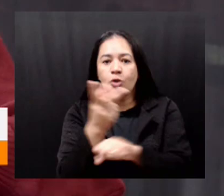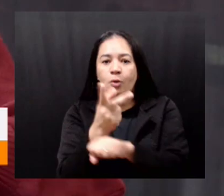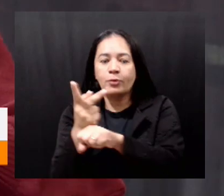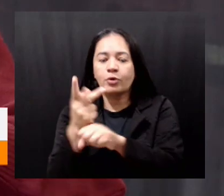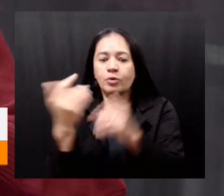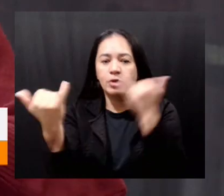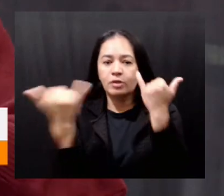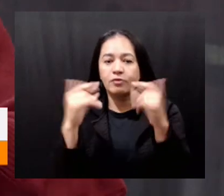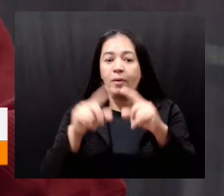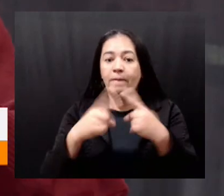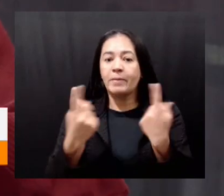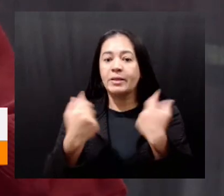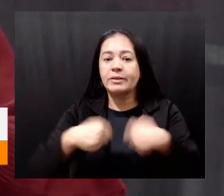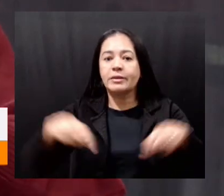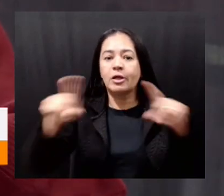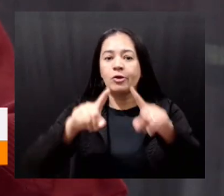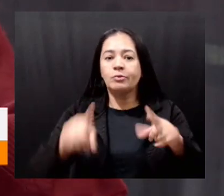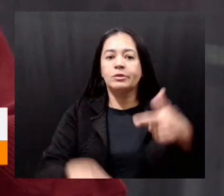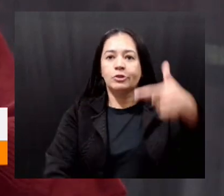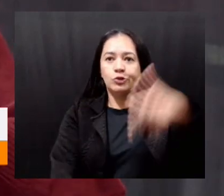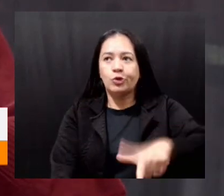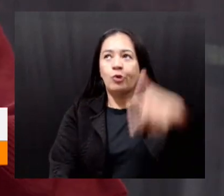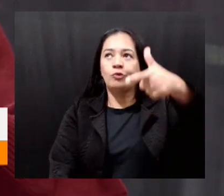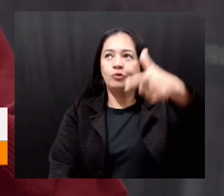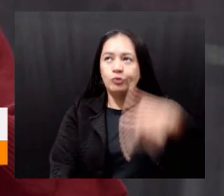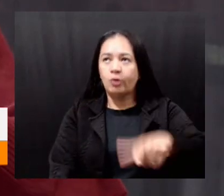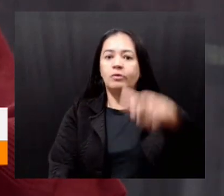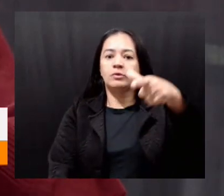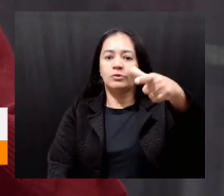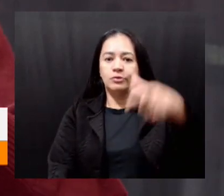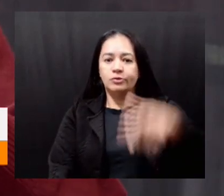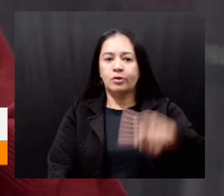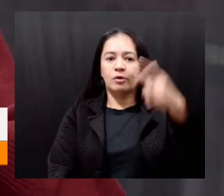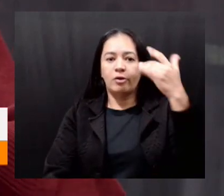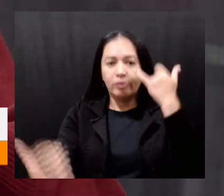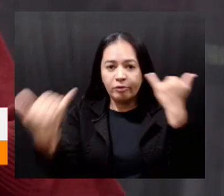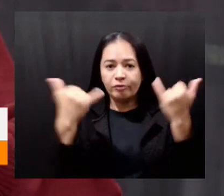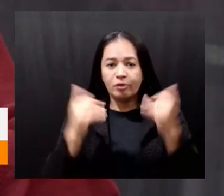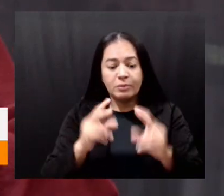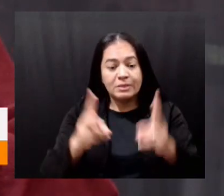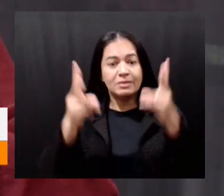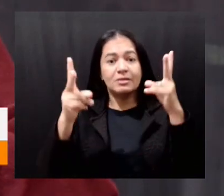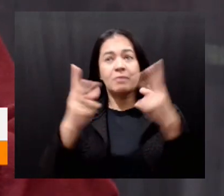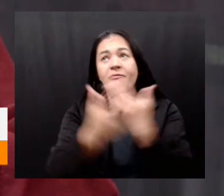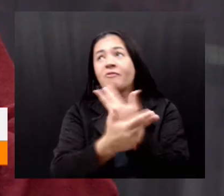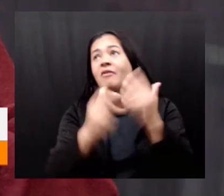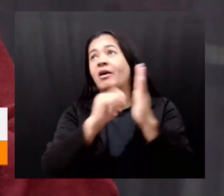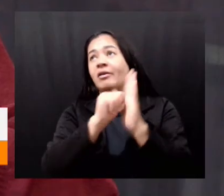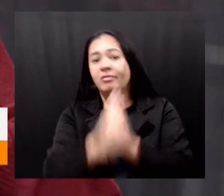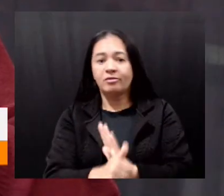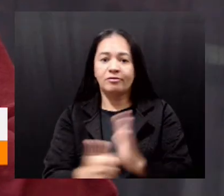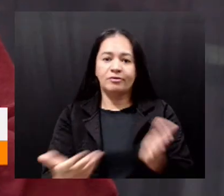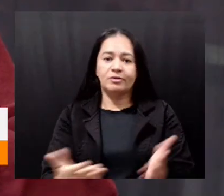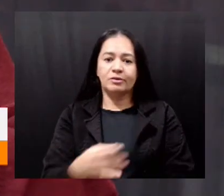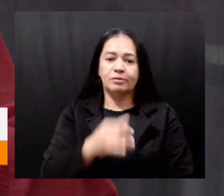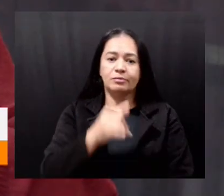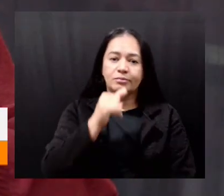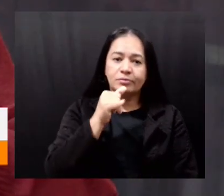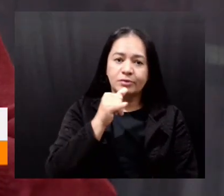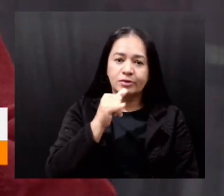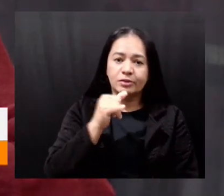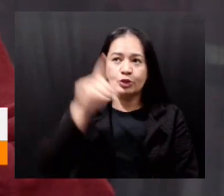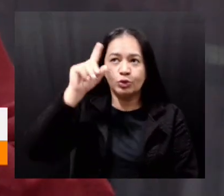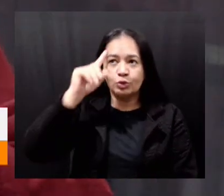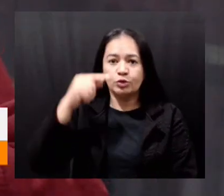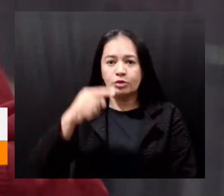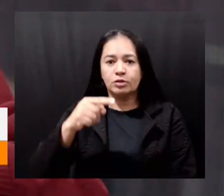ficar repetidas vezes se informando daquilo várias vezes, por exemplo, ao dia, né? Porque